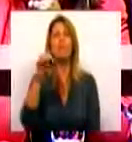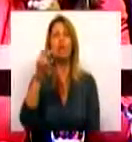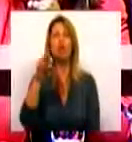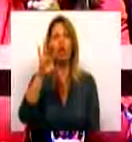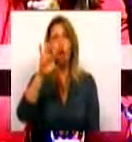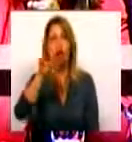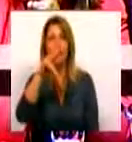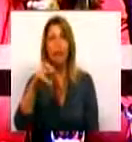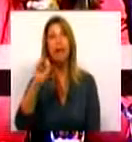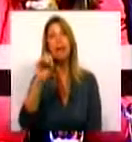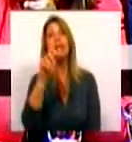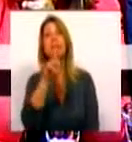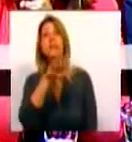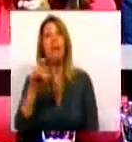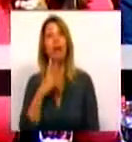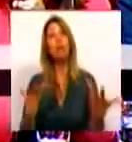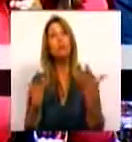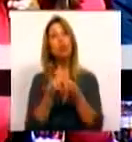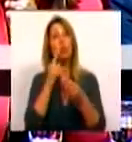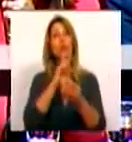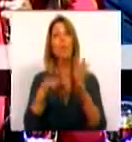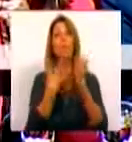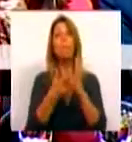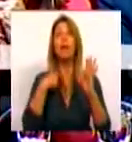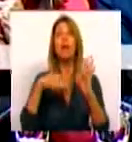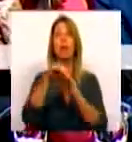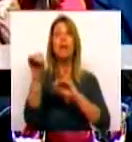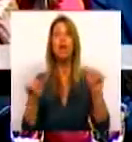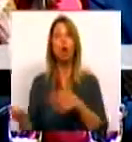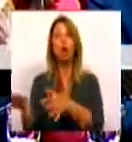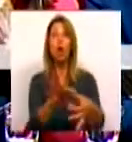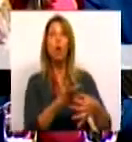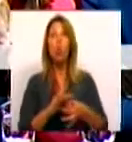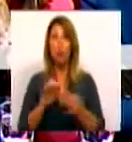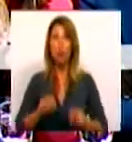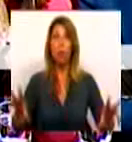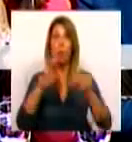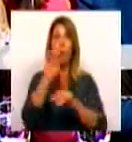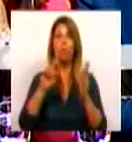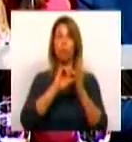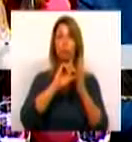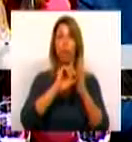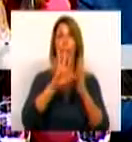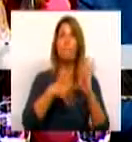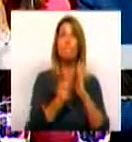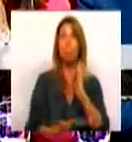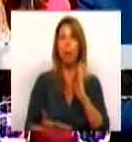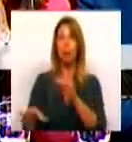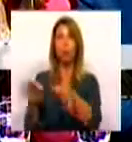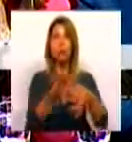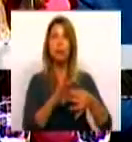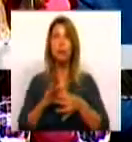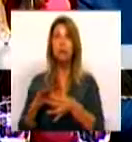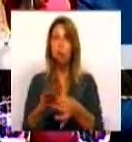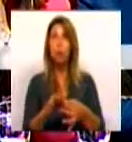Plano Nacional de Ordenamento do Território, um novo Programa Nacional de Coesão Territorial atualizado e com um conjunto de medidas que